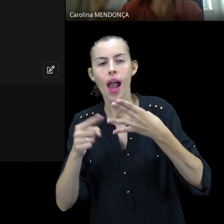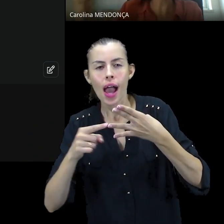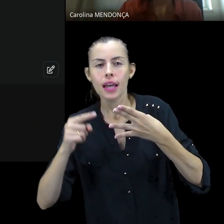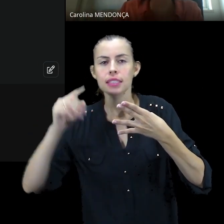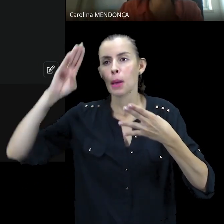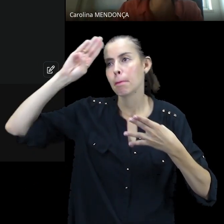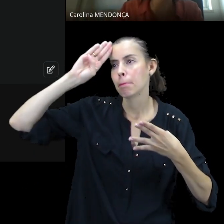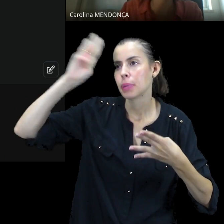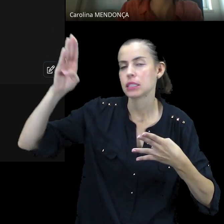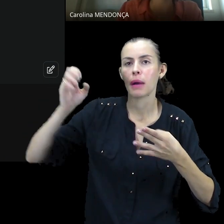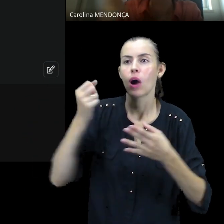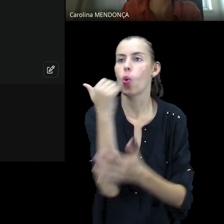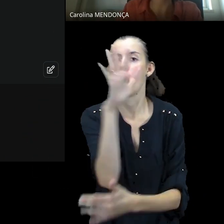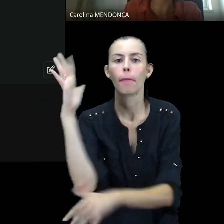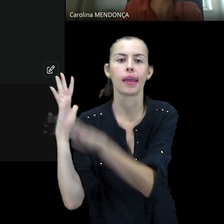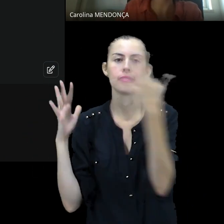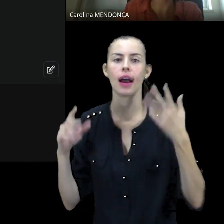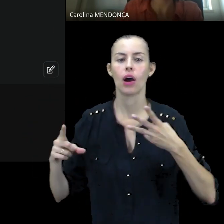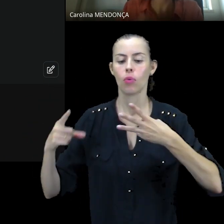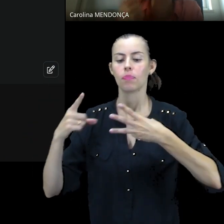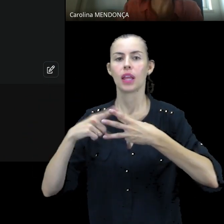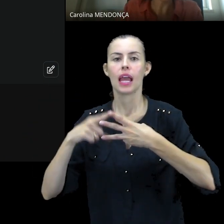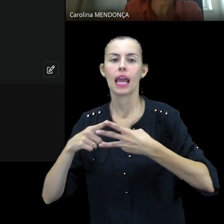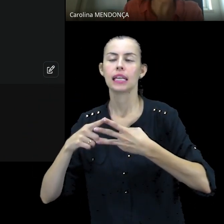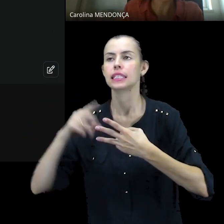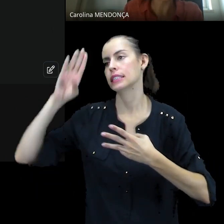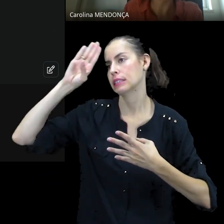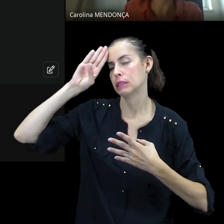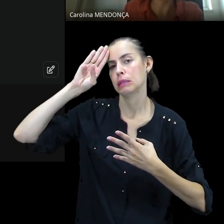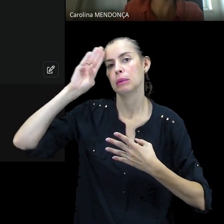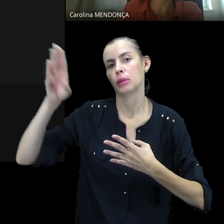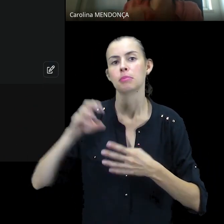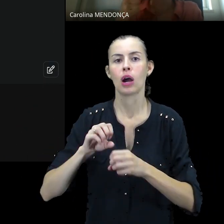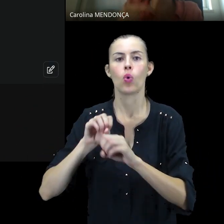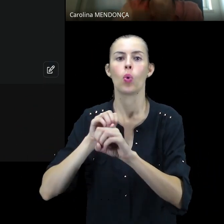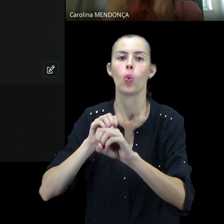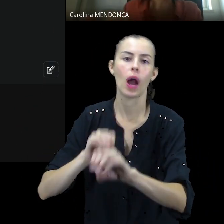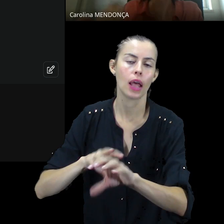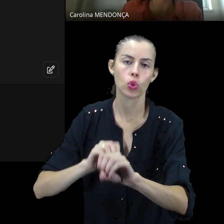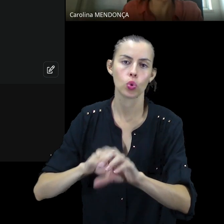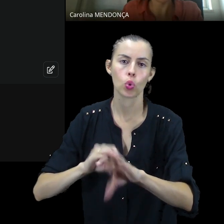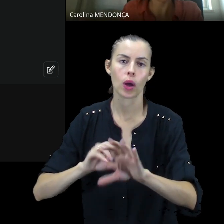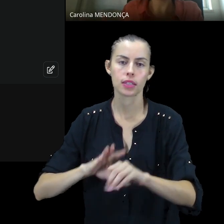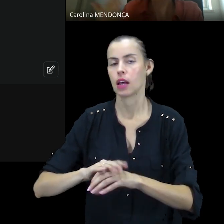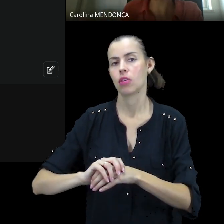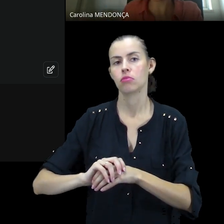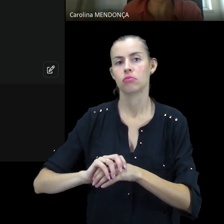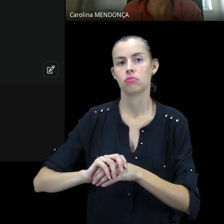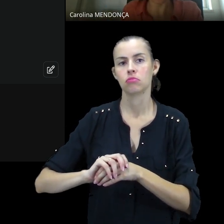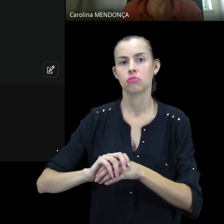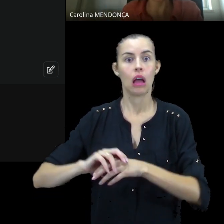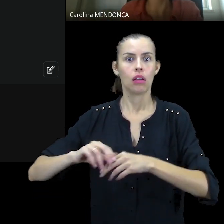solicitar a inclusão desses componentes nas suas matrizes, ou, a partir dessa lista sugestiva, propor componentes, alteração